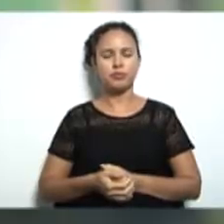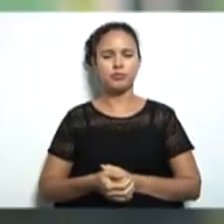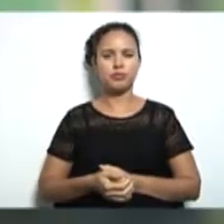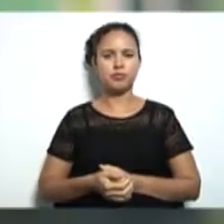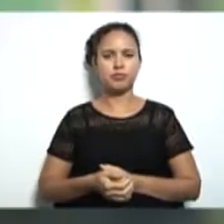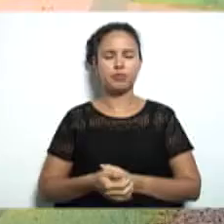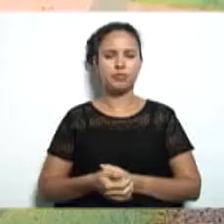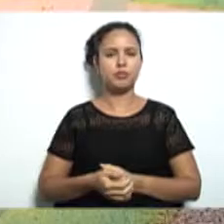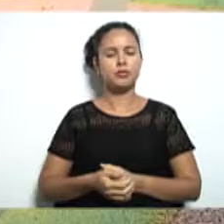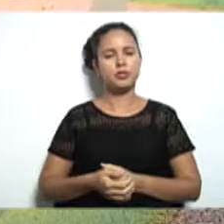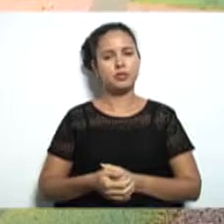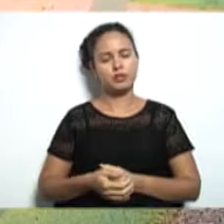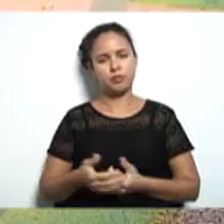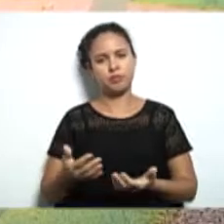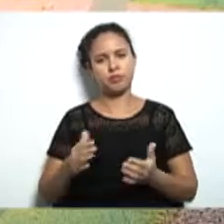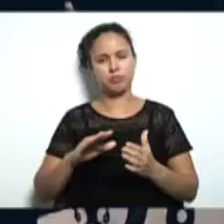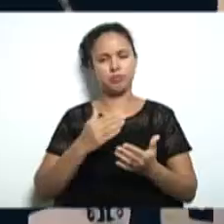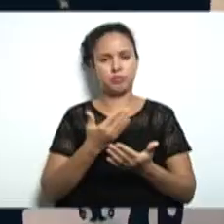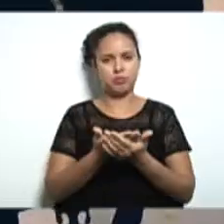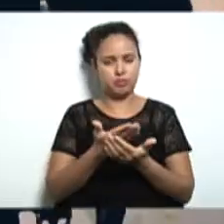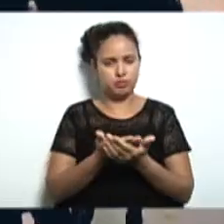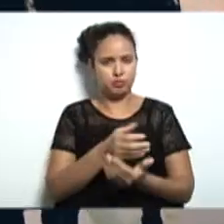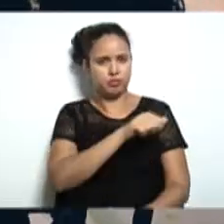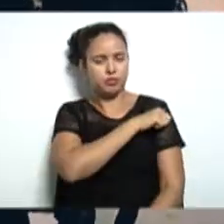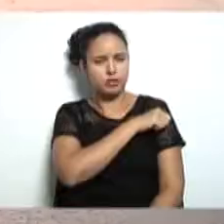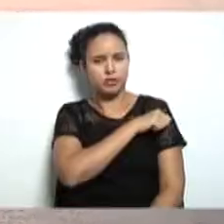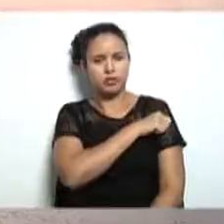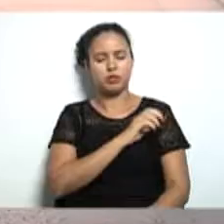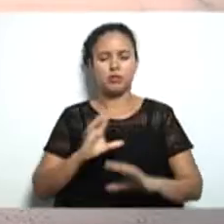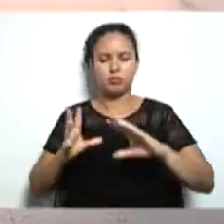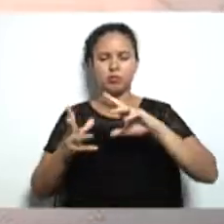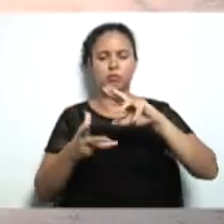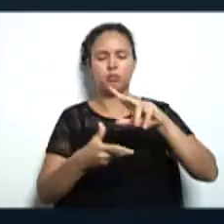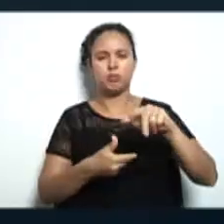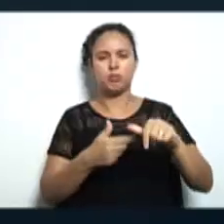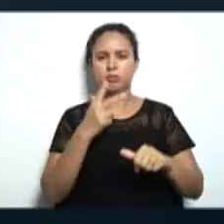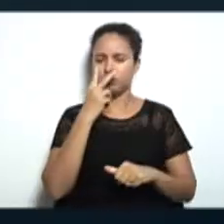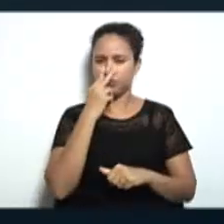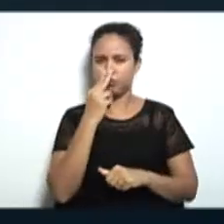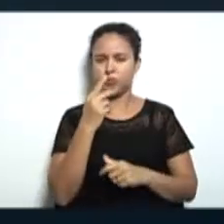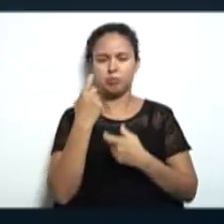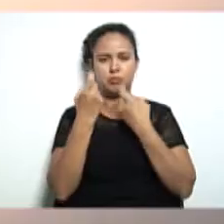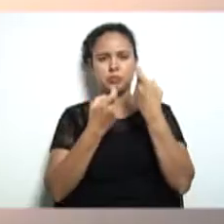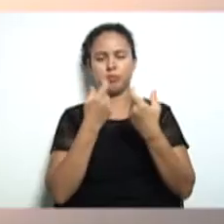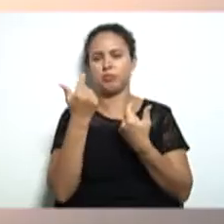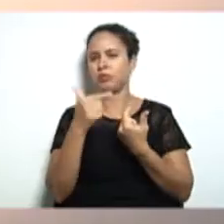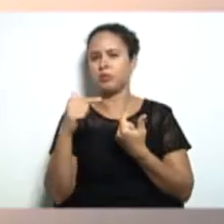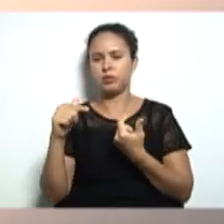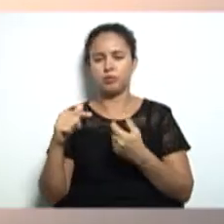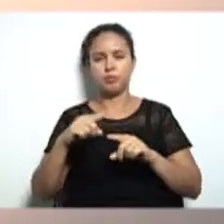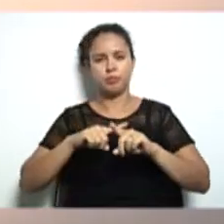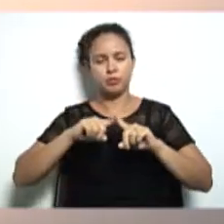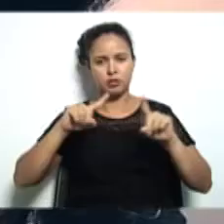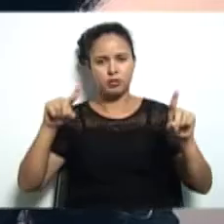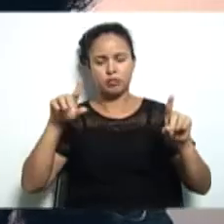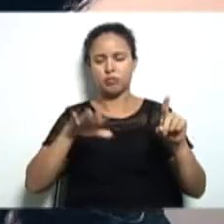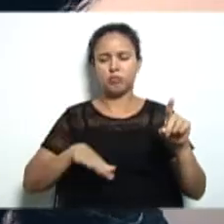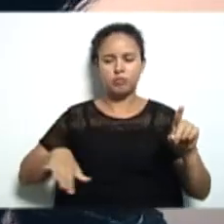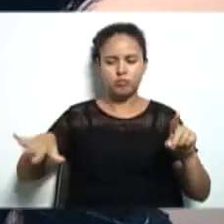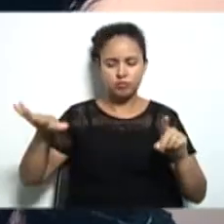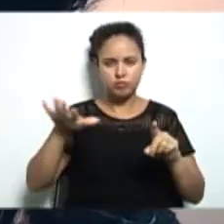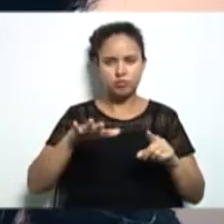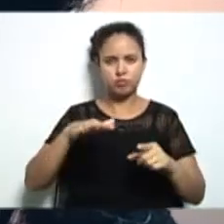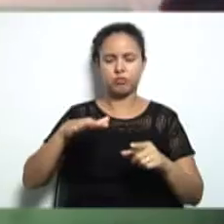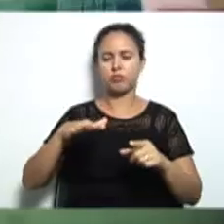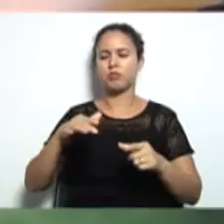Nos tempos de estudantes, o mundo parece um pouco despreocupado. Mas os desafios para o mercado de trabalho devem ser encarados desde